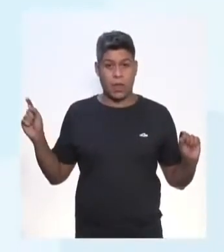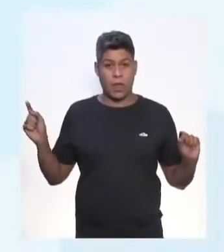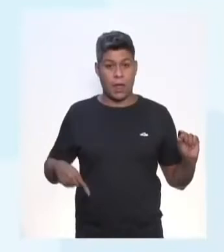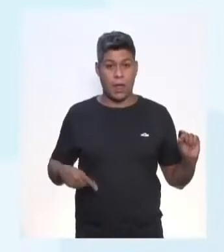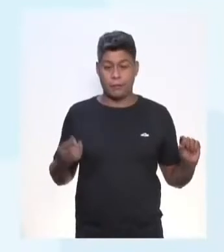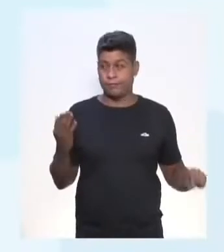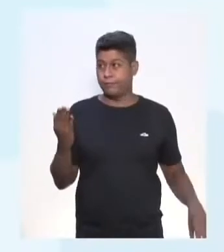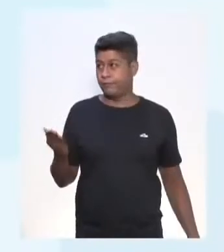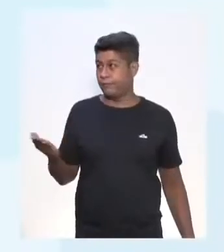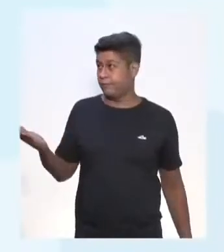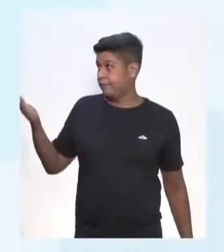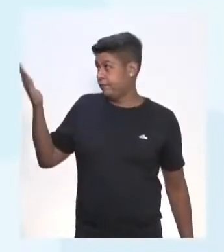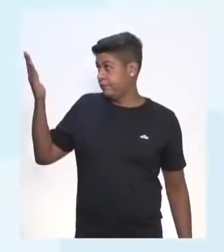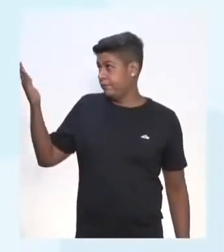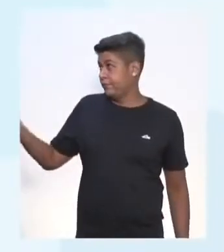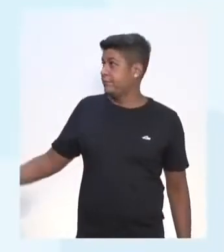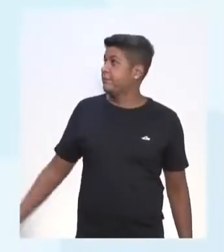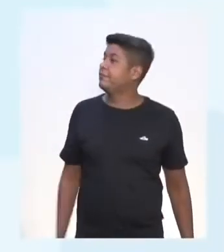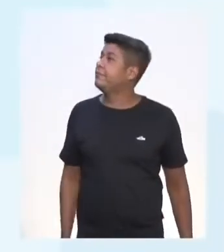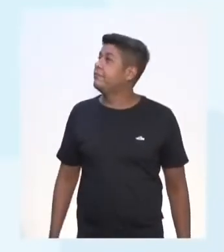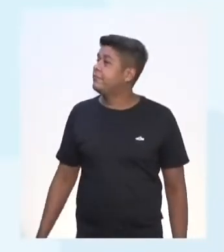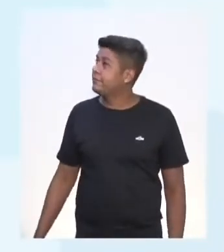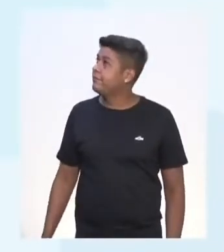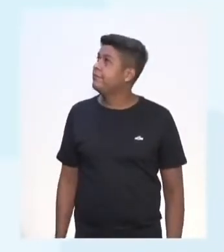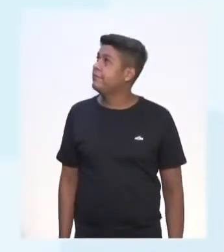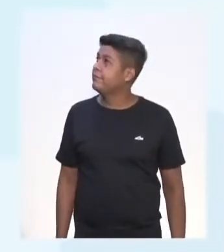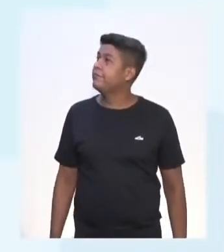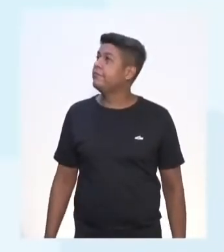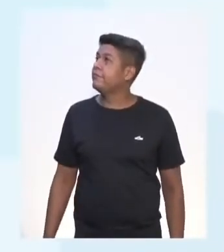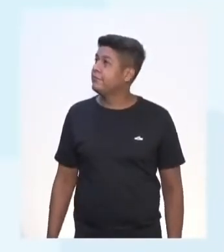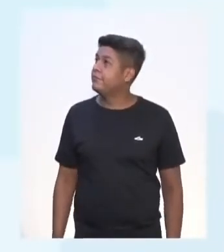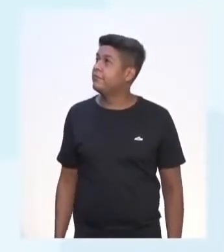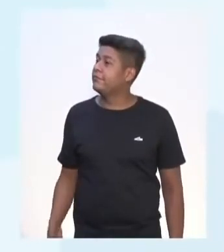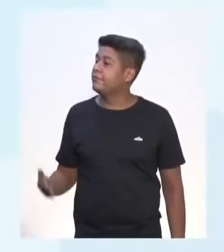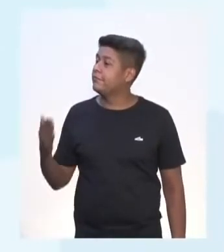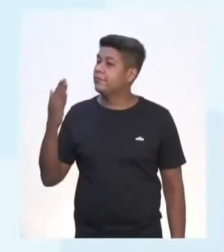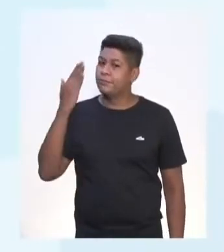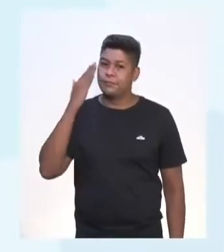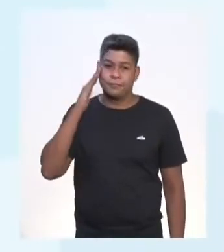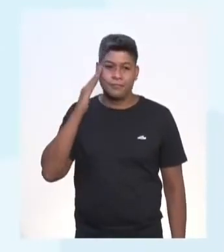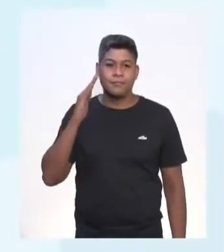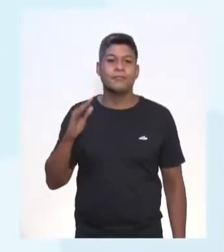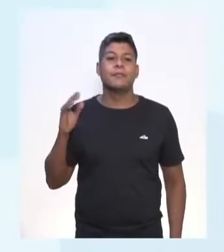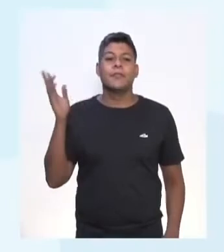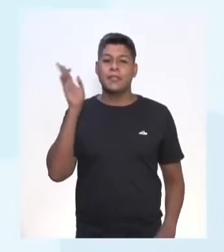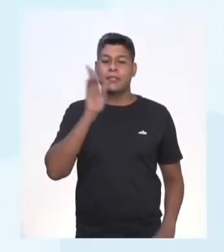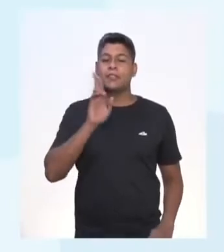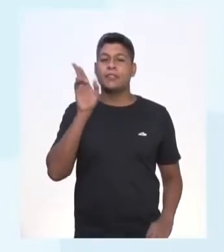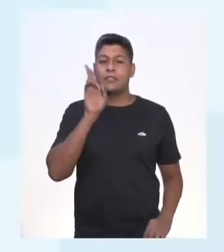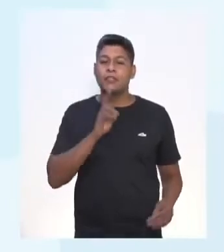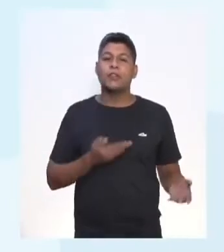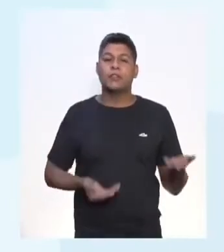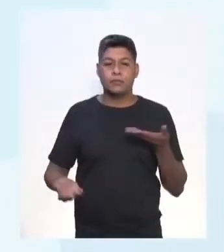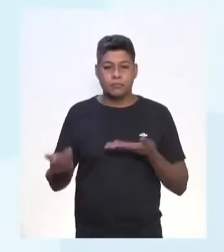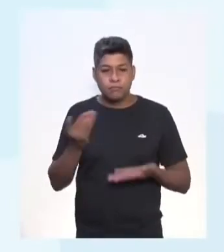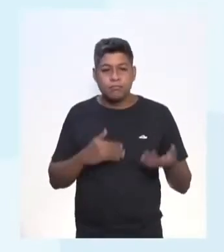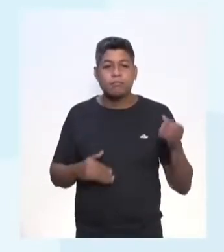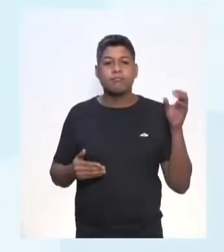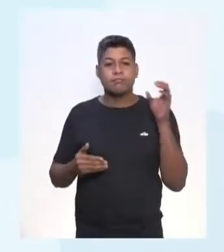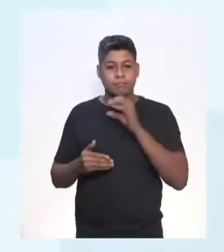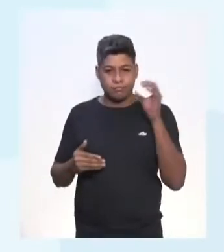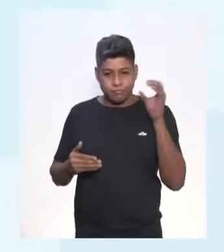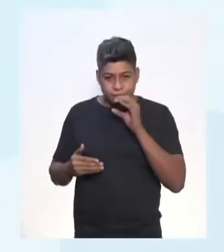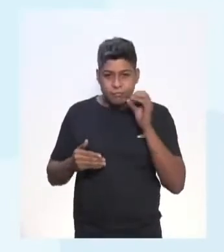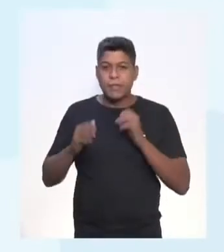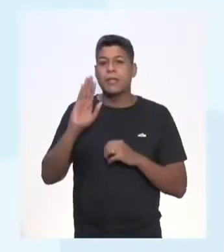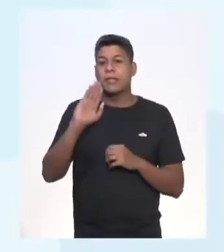que seguem na tela. Compreender os processos históricos relacionados à emergência da